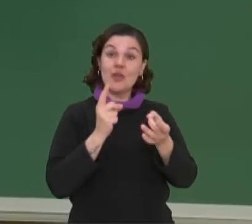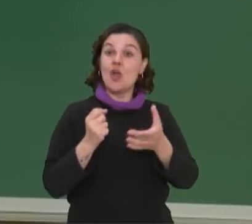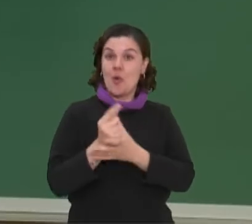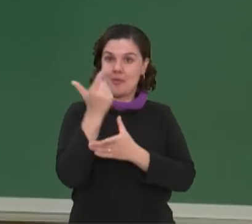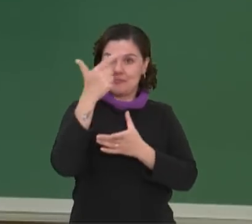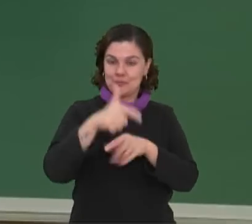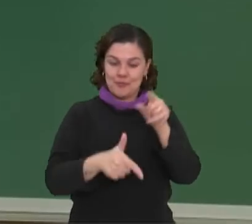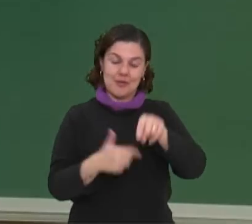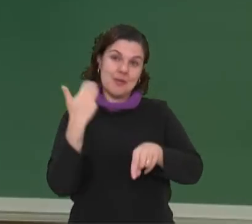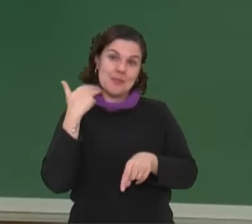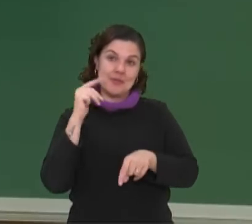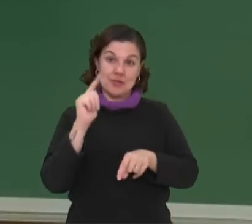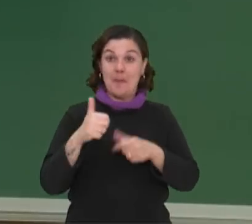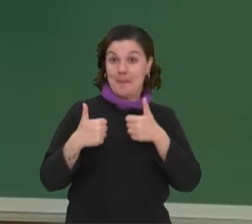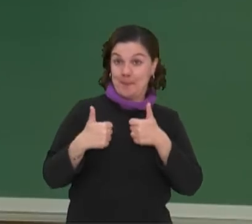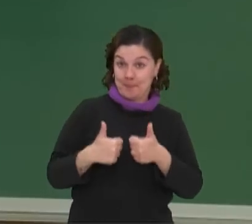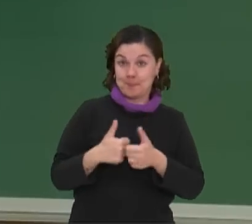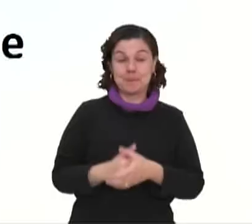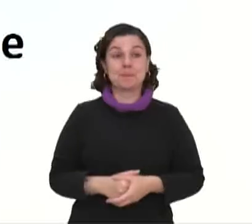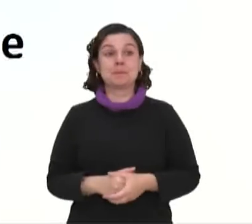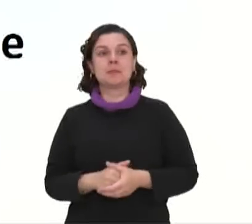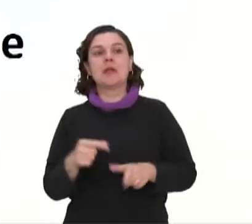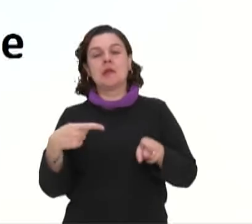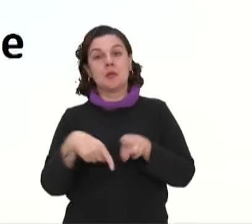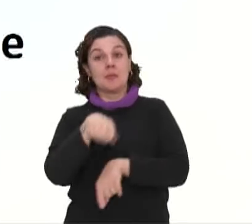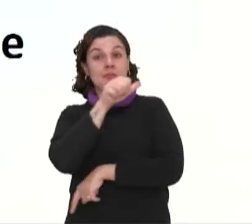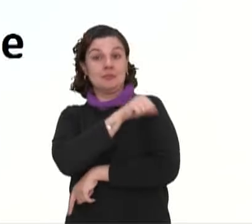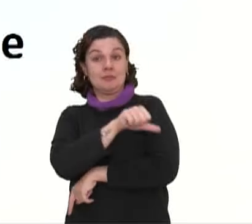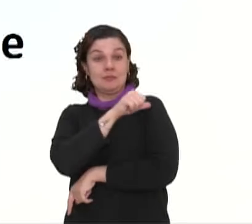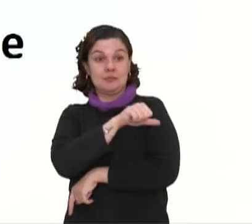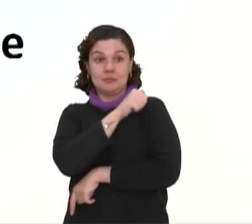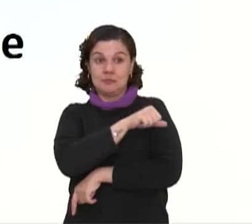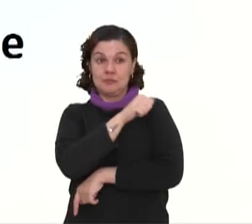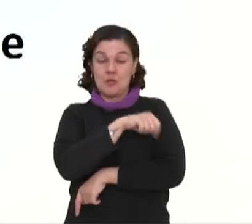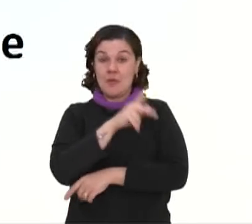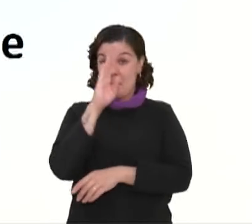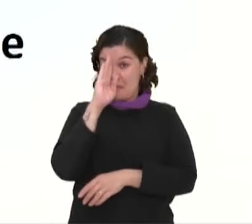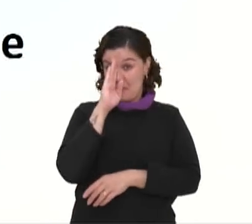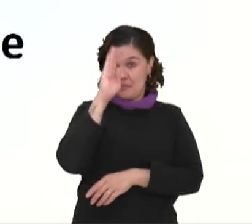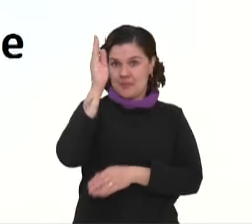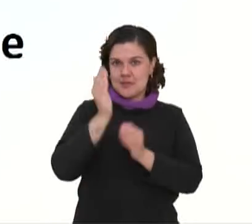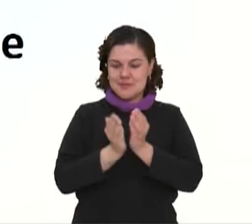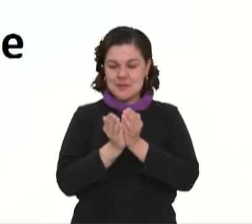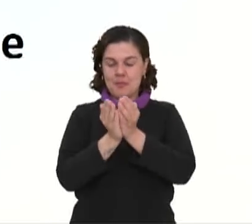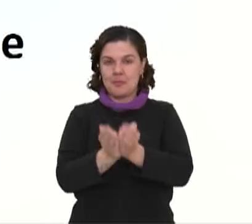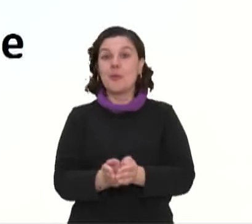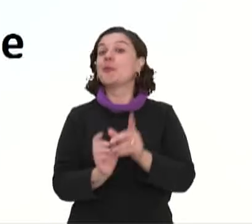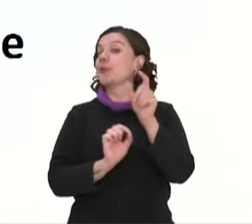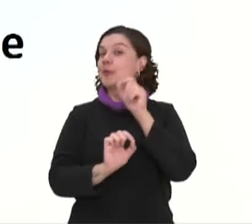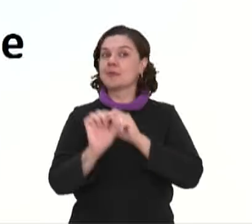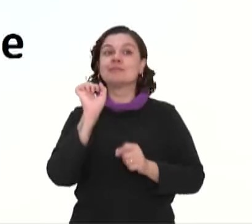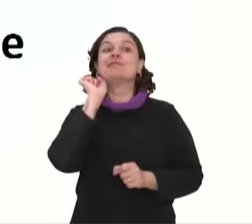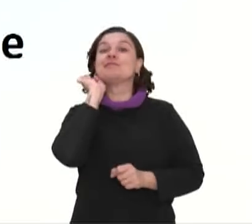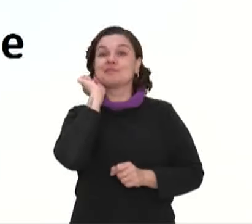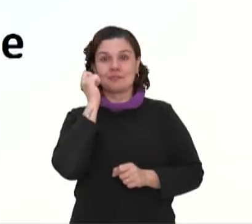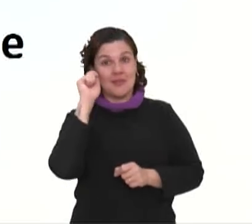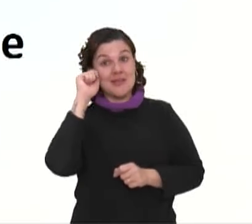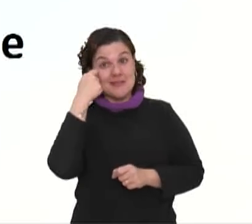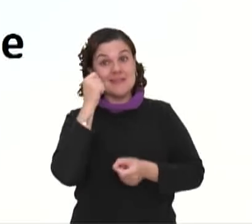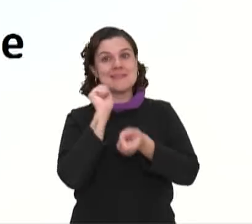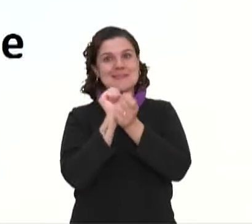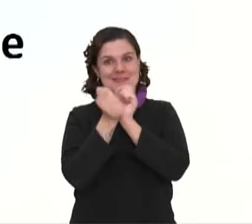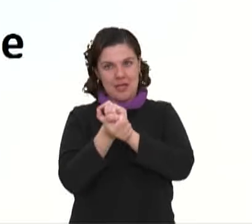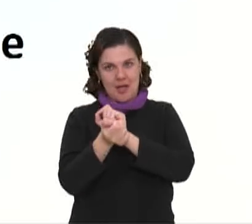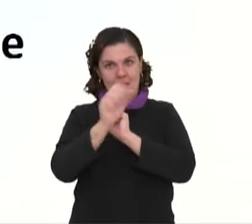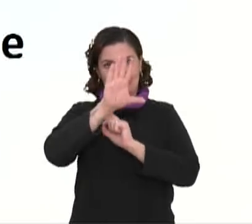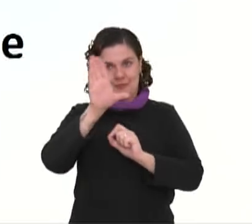recomprados nas Minas Gerais. Ainda, do Rio de Janeiro, o principal porto ali na região, vinham escravos, vindos